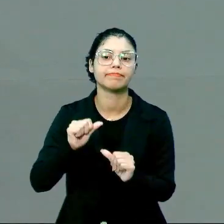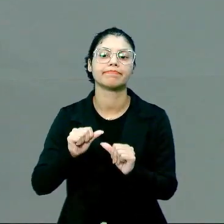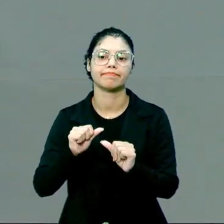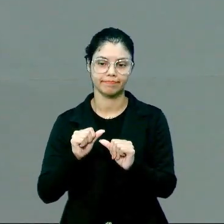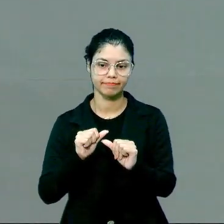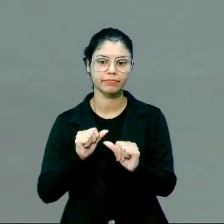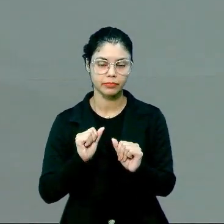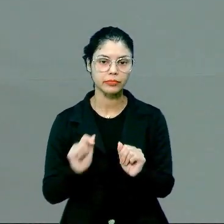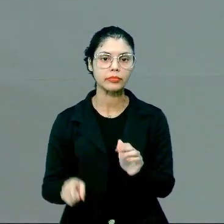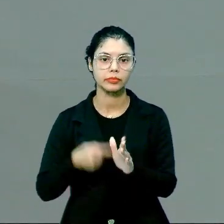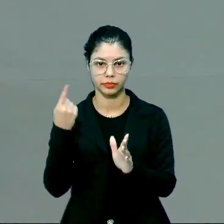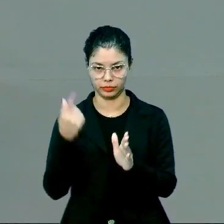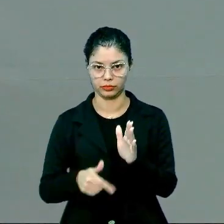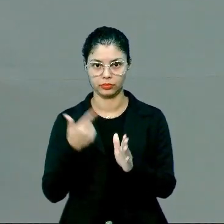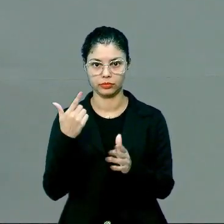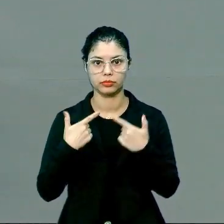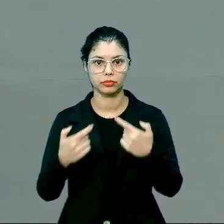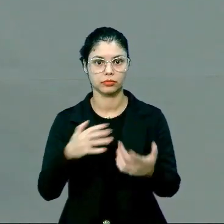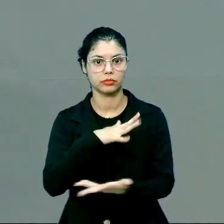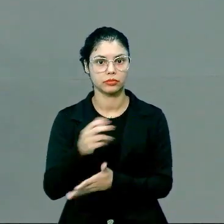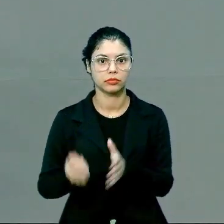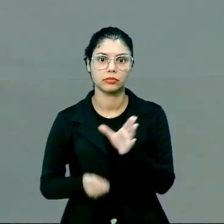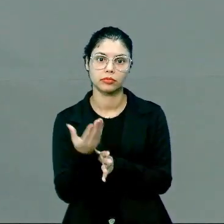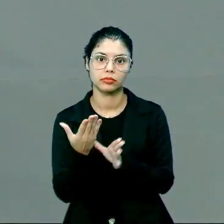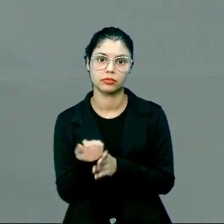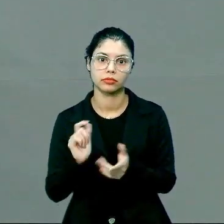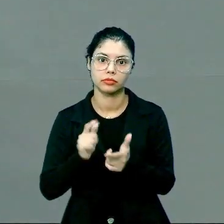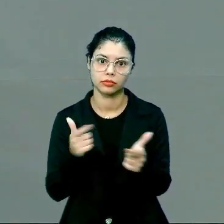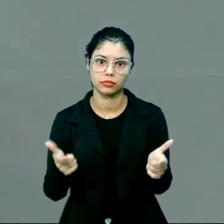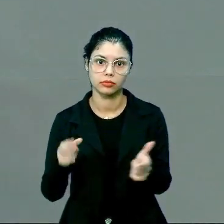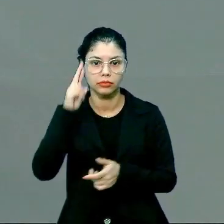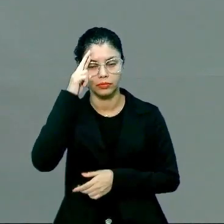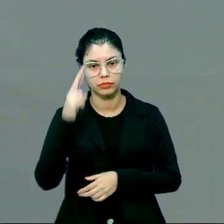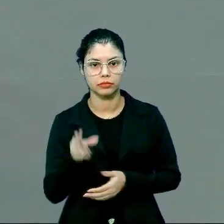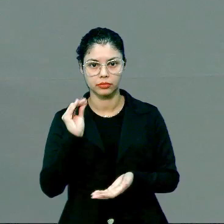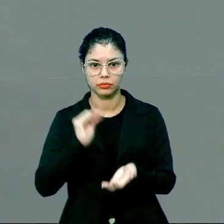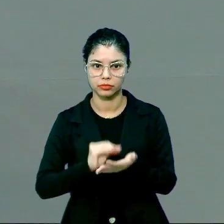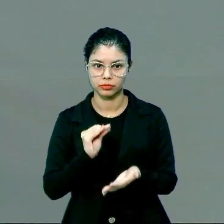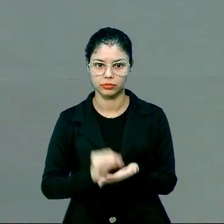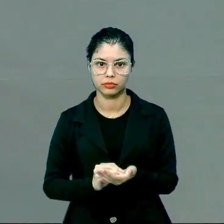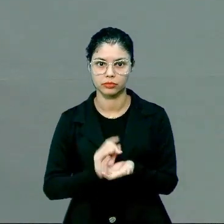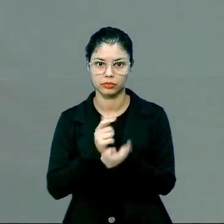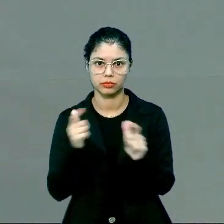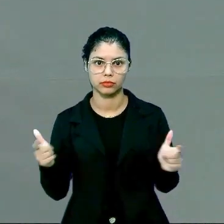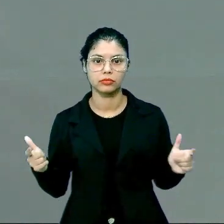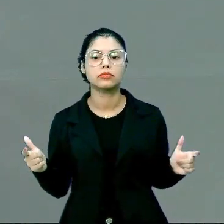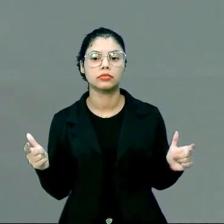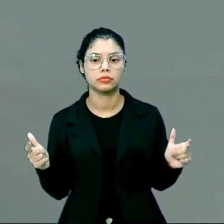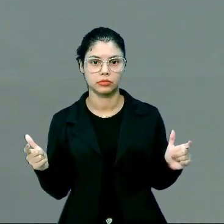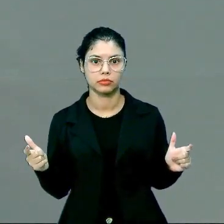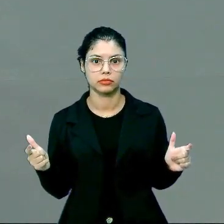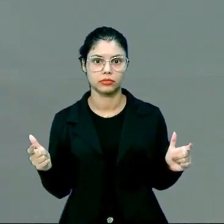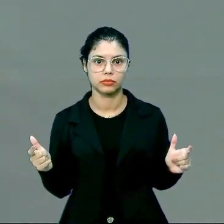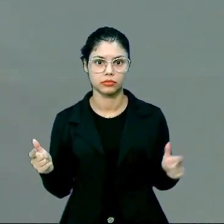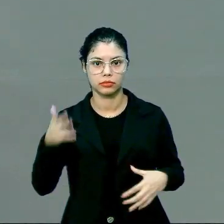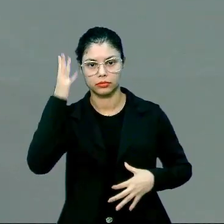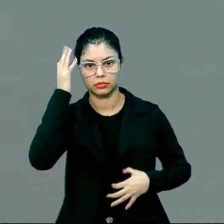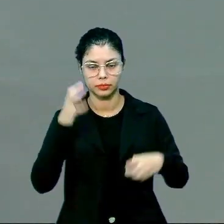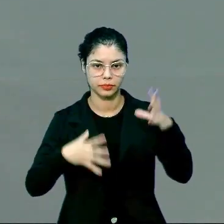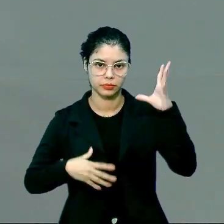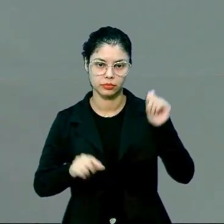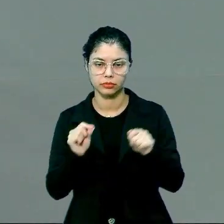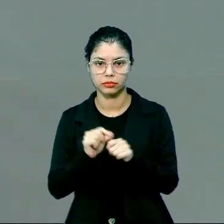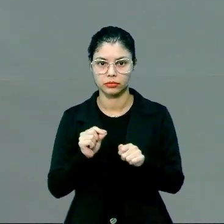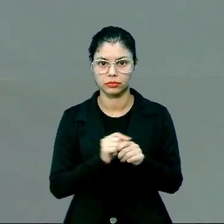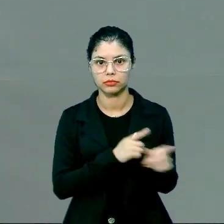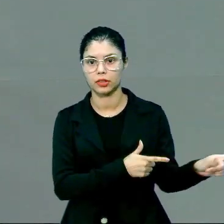A Primeira Guerra Mundial ela foi produto do excesso de razão. Ou seja, não foi o macaco chimpanzé que fez